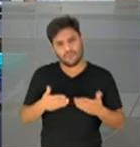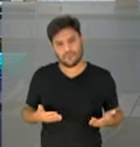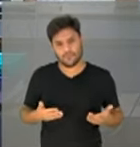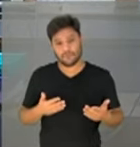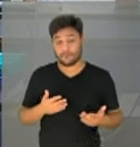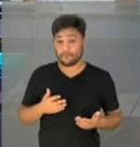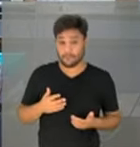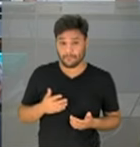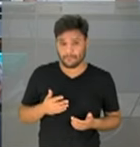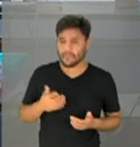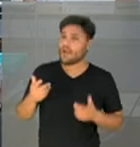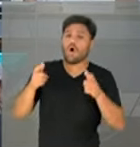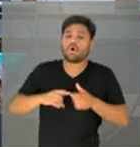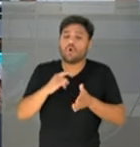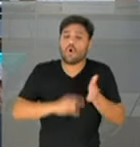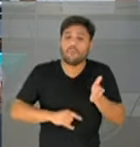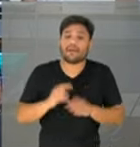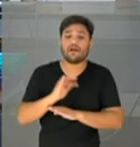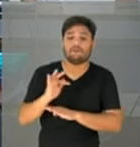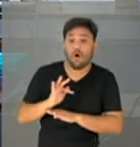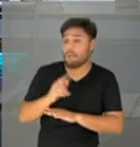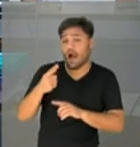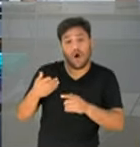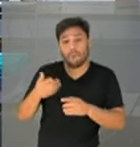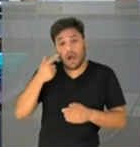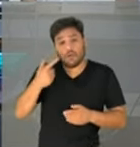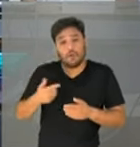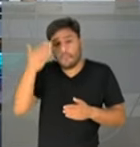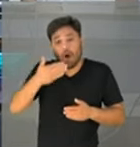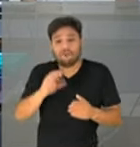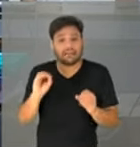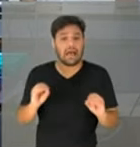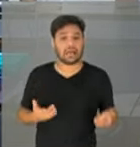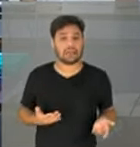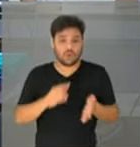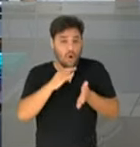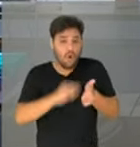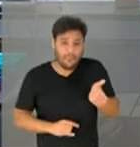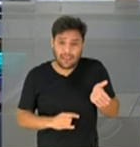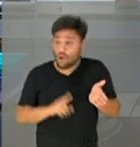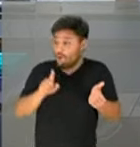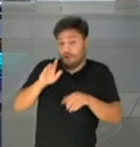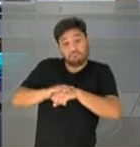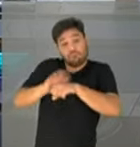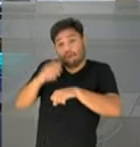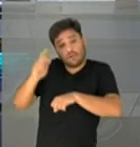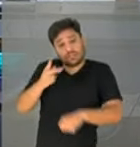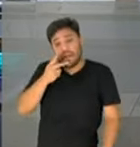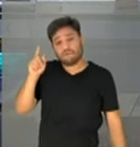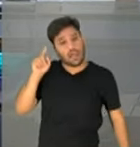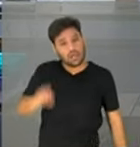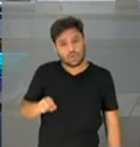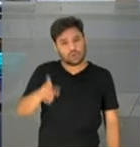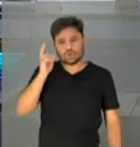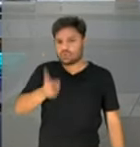repete que eu disse que o documento era regular e o senhor não traz nenhum documento com a minha fala sobre isso. Eu não falei isso, é o senhor que está repetindo isso 24 horas.